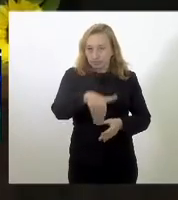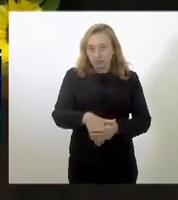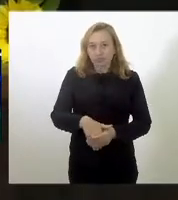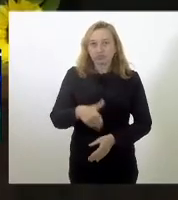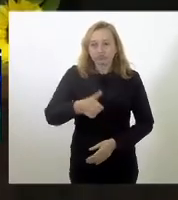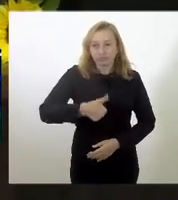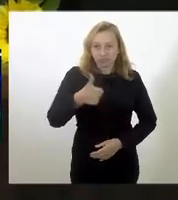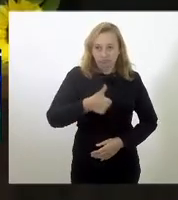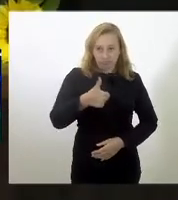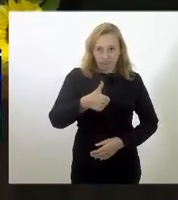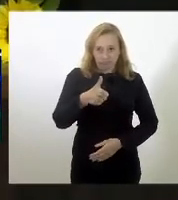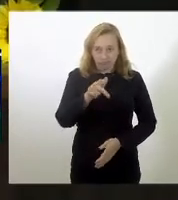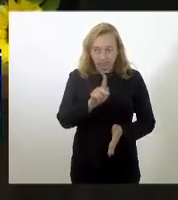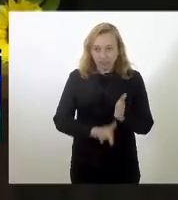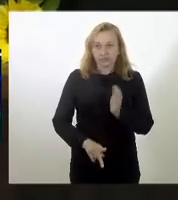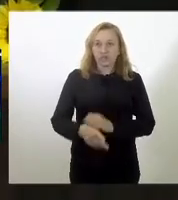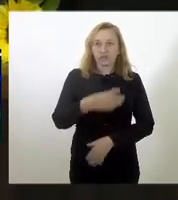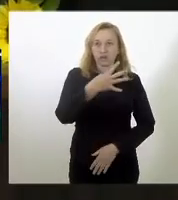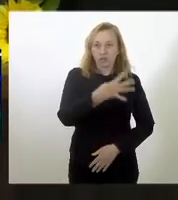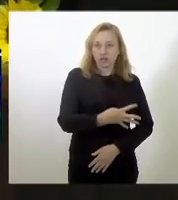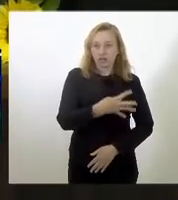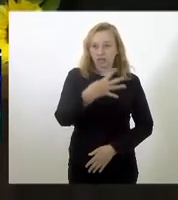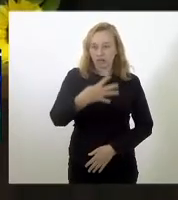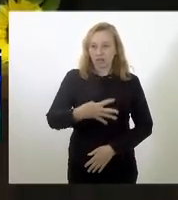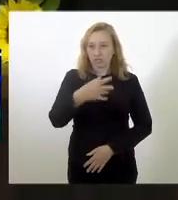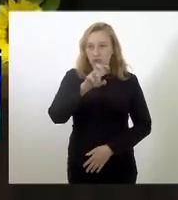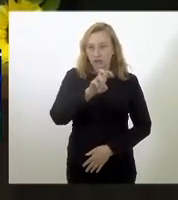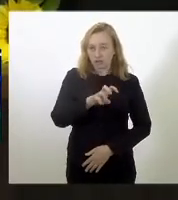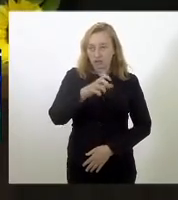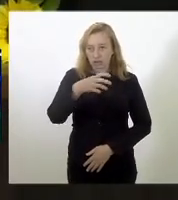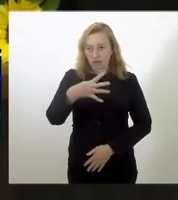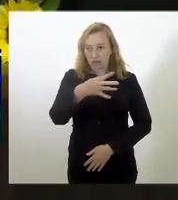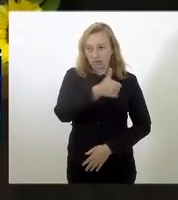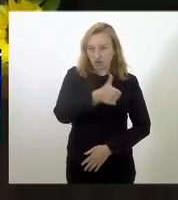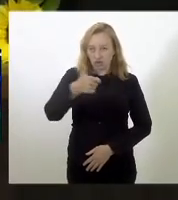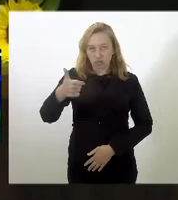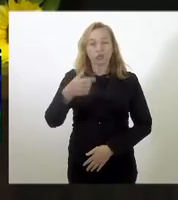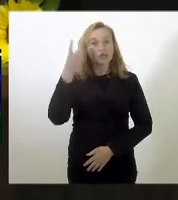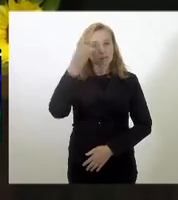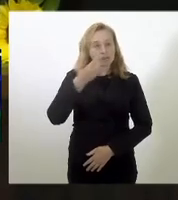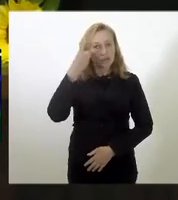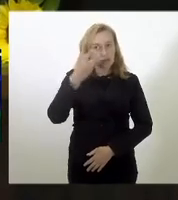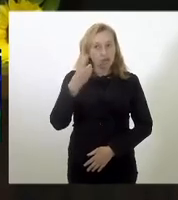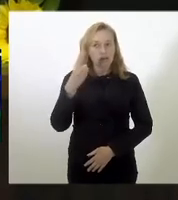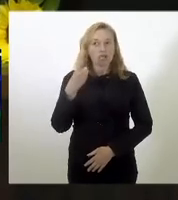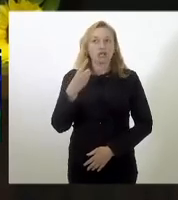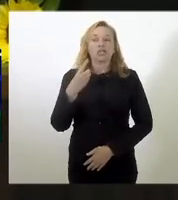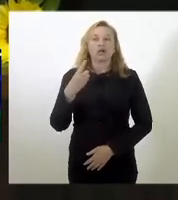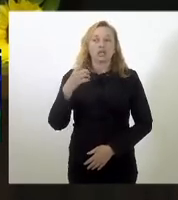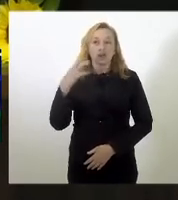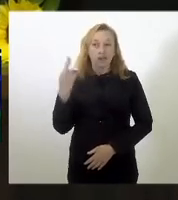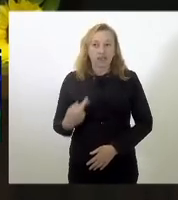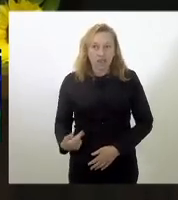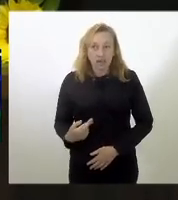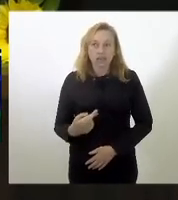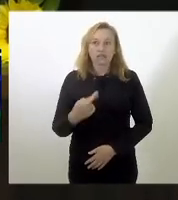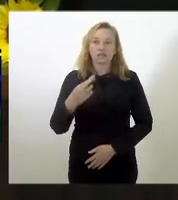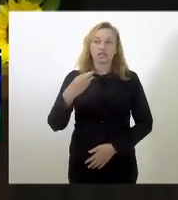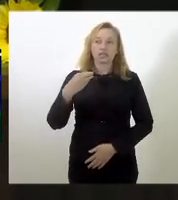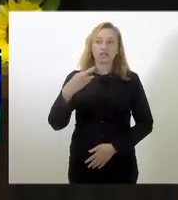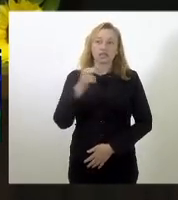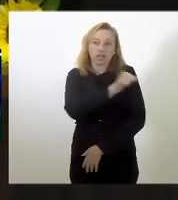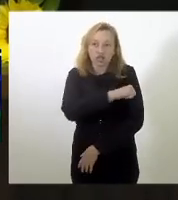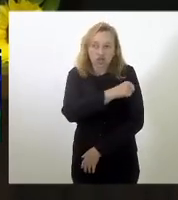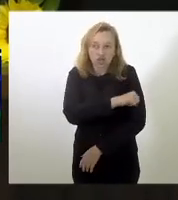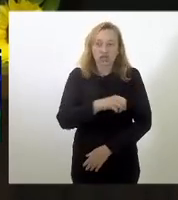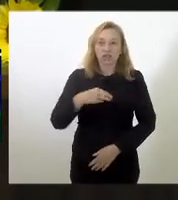projeto da pauta, projeto 4154 de 21, deputada Renata, em seguida a enfermeira Rejane, Marta Rocha, Carlos Mink, Kinoplock e, ao